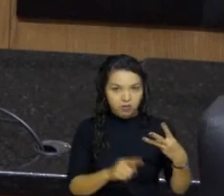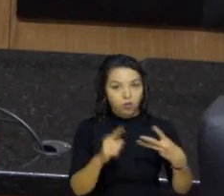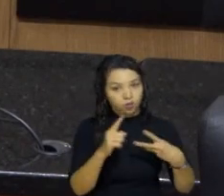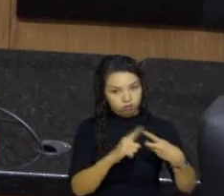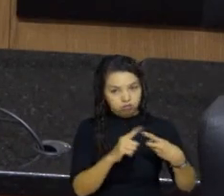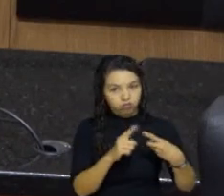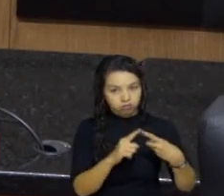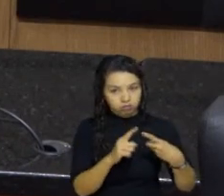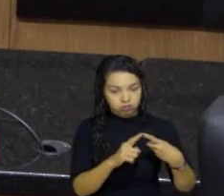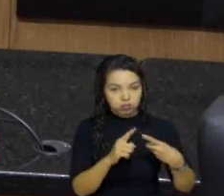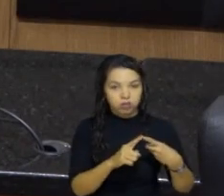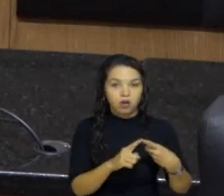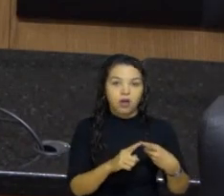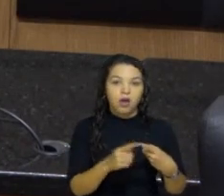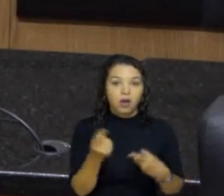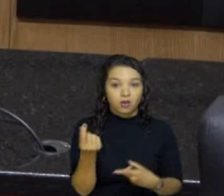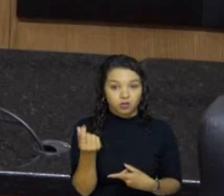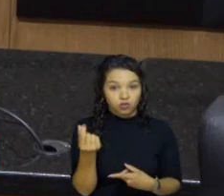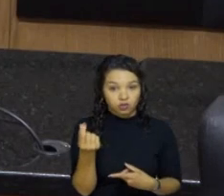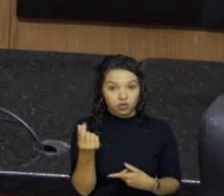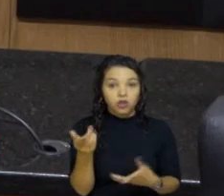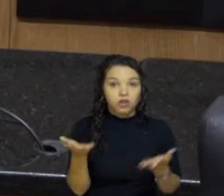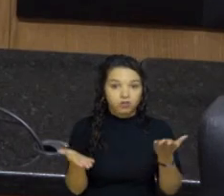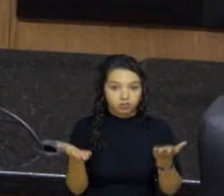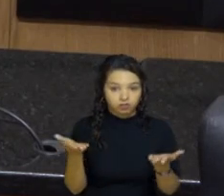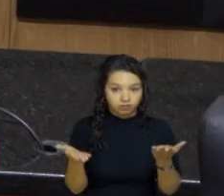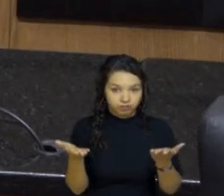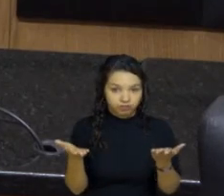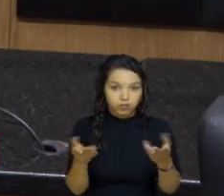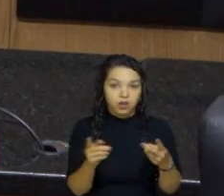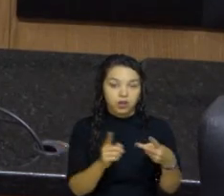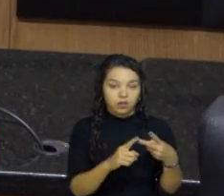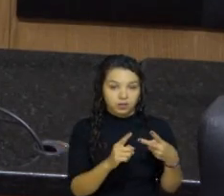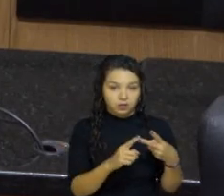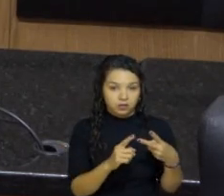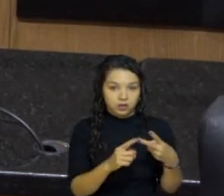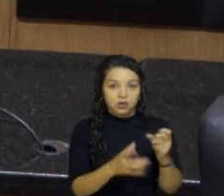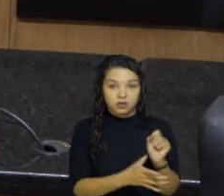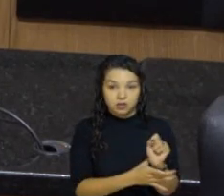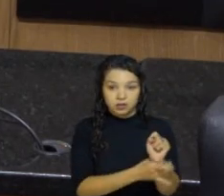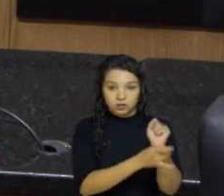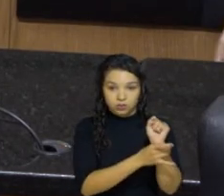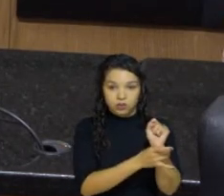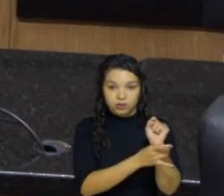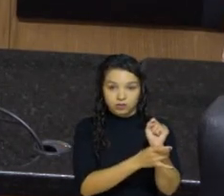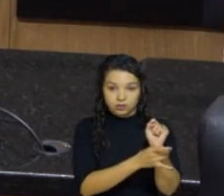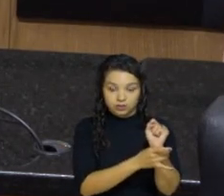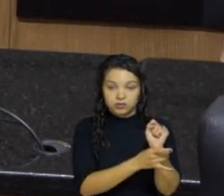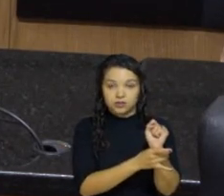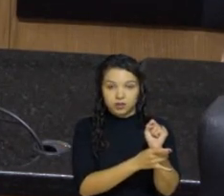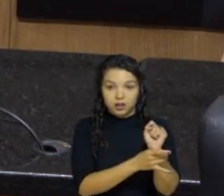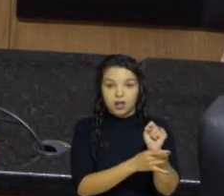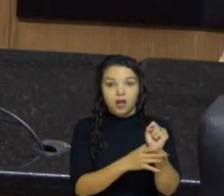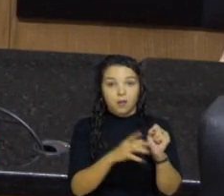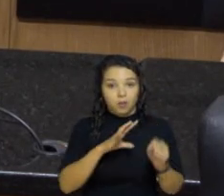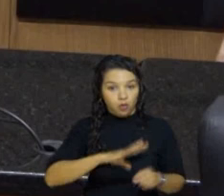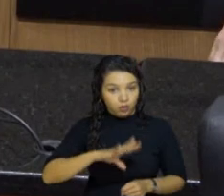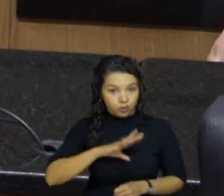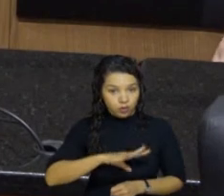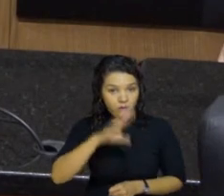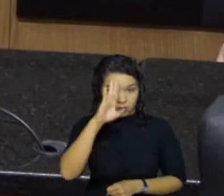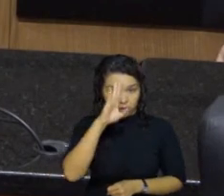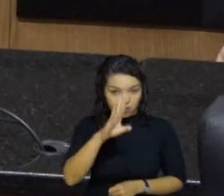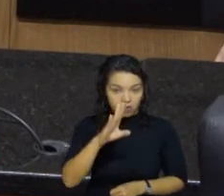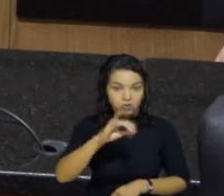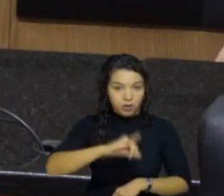a estabilidade da moeda com o euro. Depois, a segurança. Portugal, e principalmente a capital